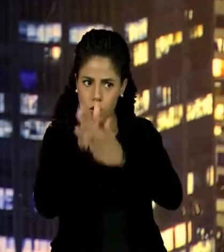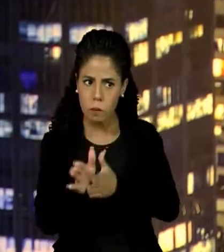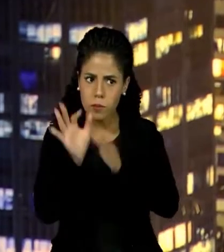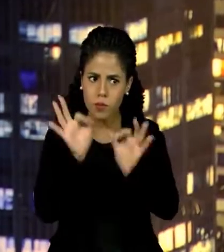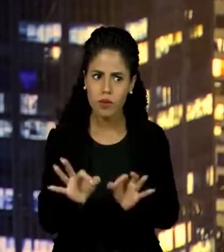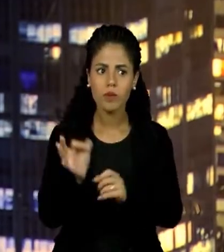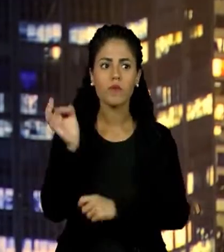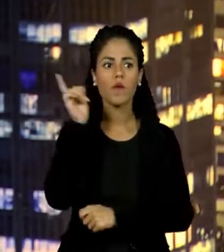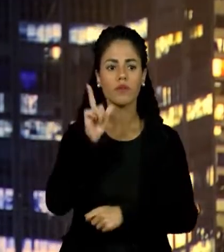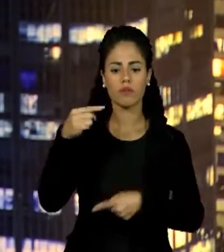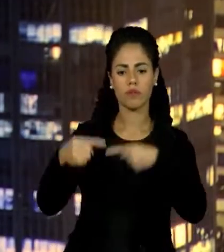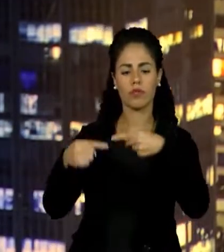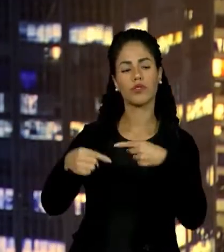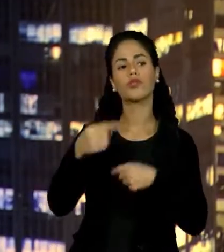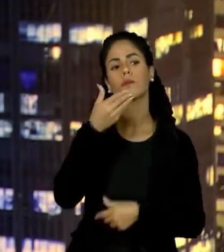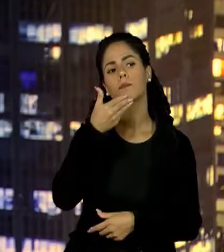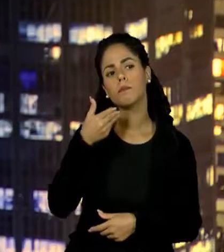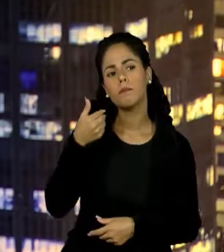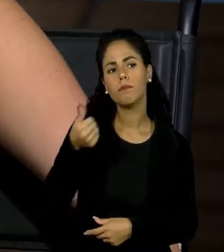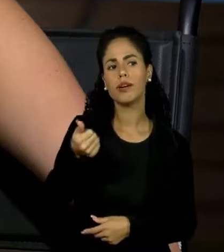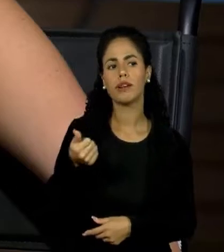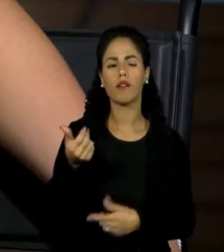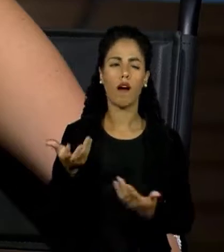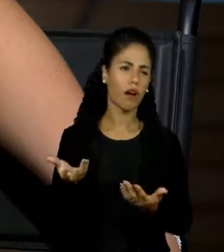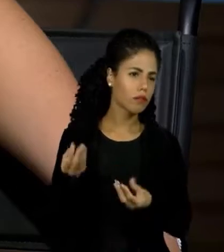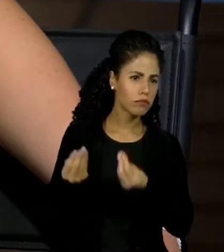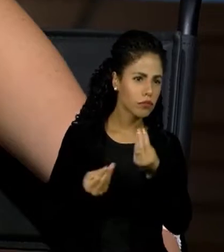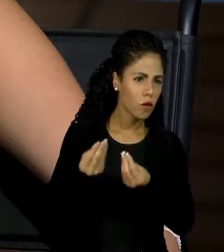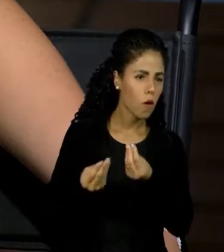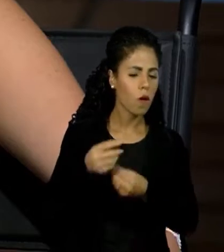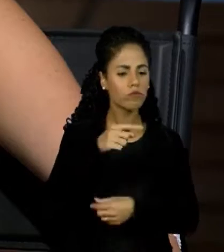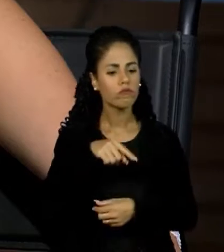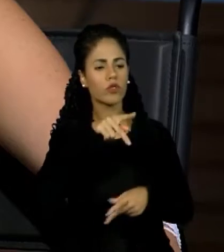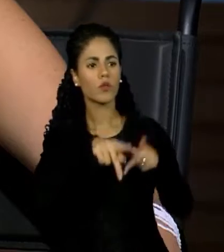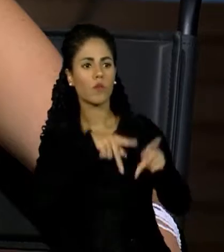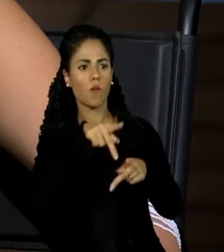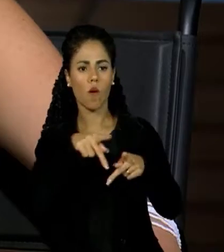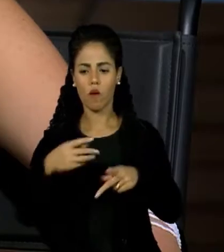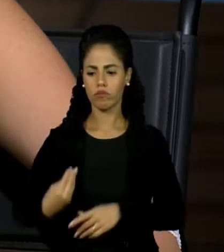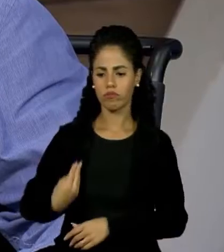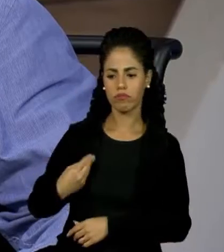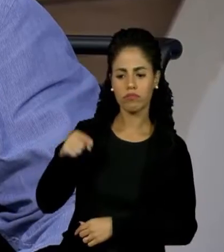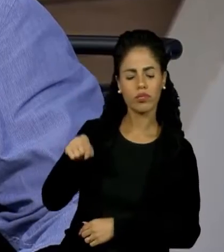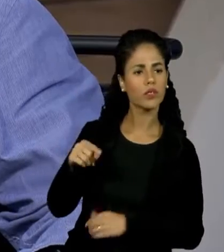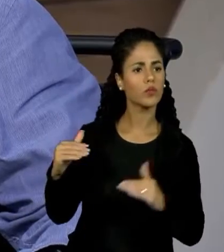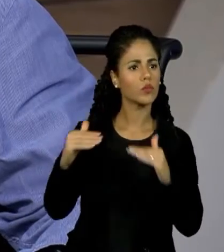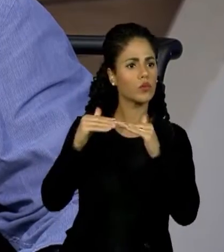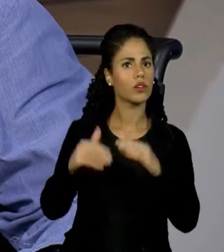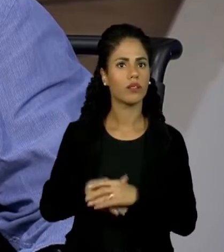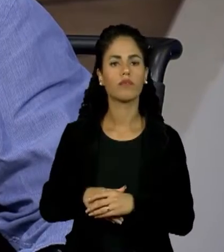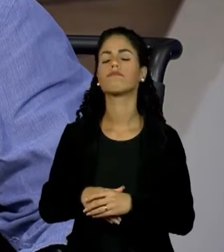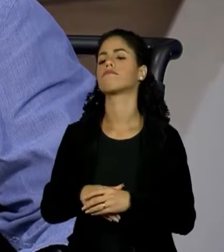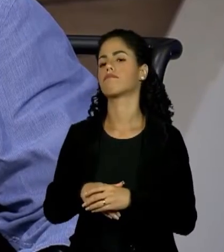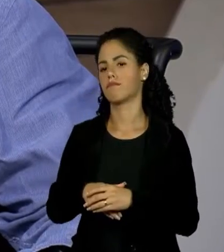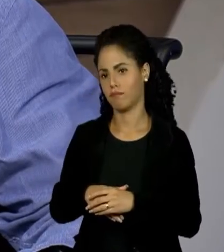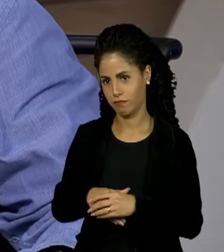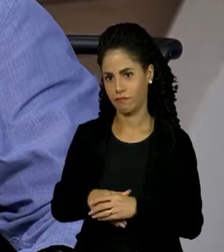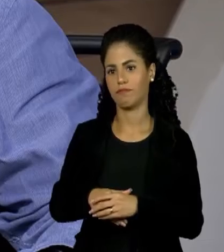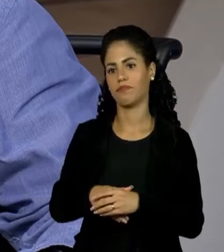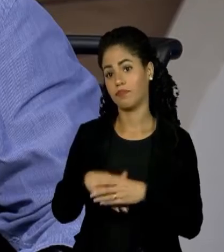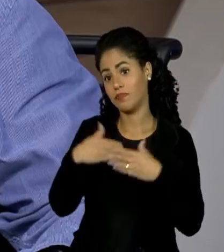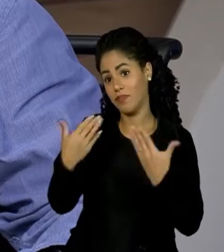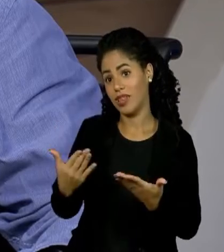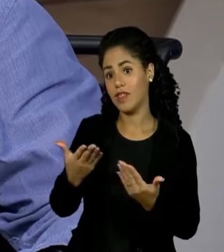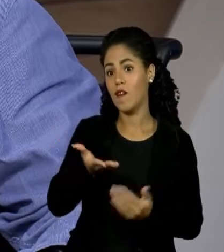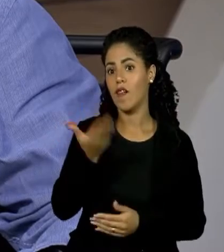para que a política fosse enxergada, né, desse jeito que ela deveria ser, né? Olha, eu não tenho dúvida quanto a isso, né? E você vê que lá no primeiro